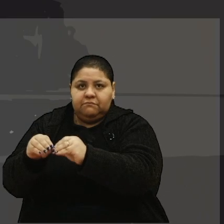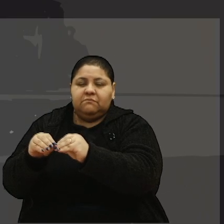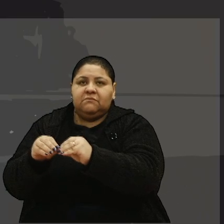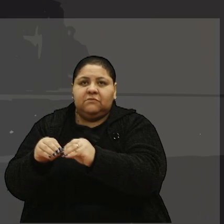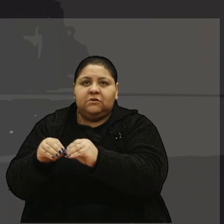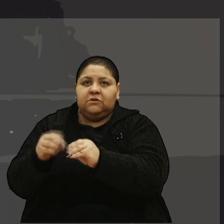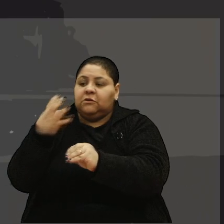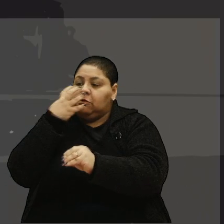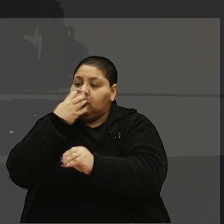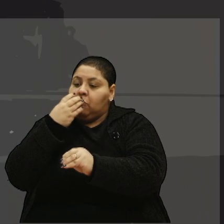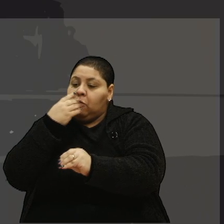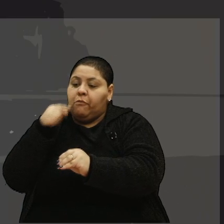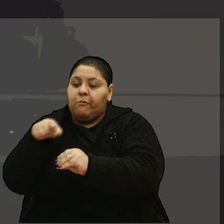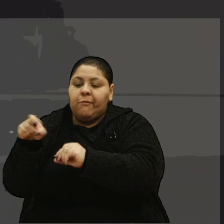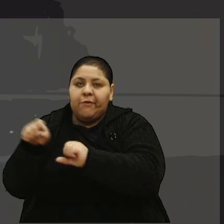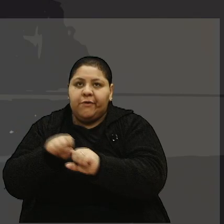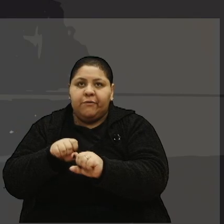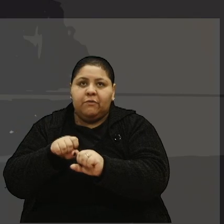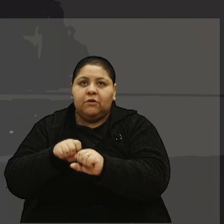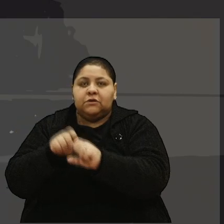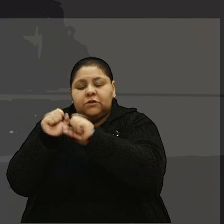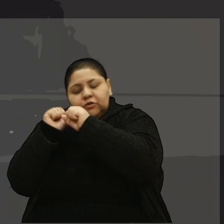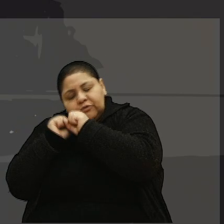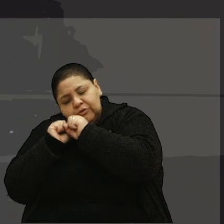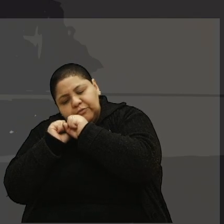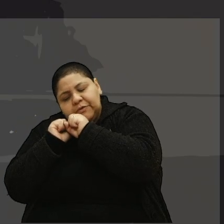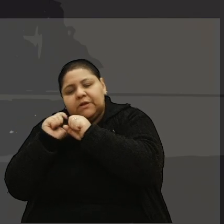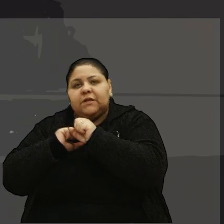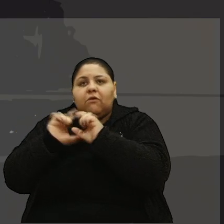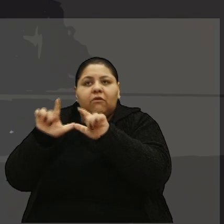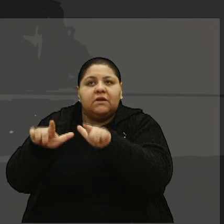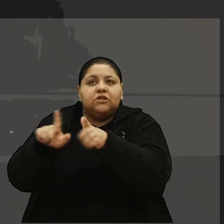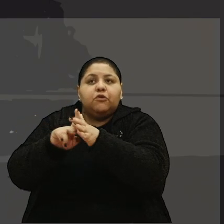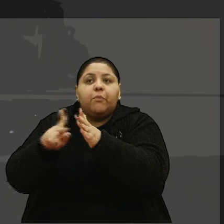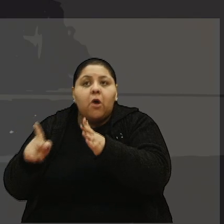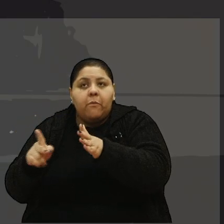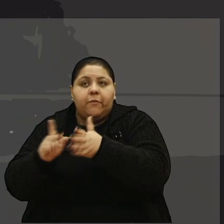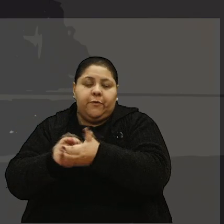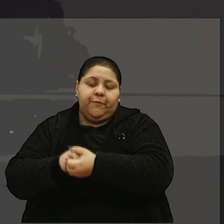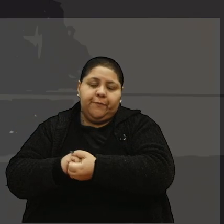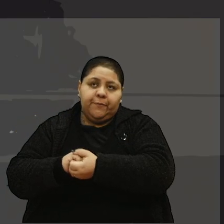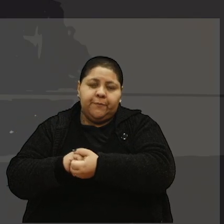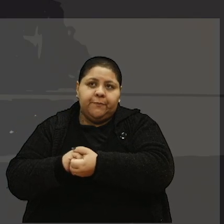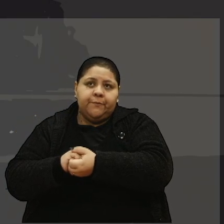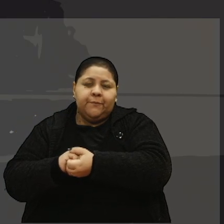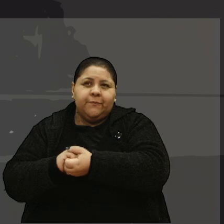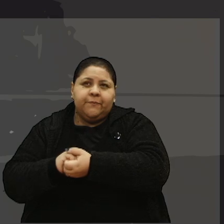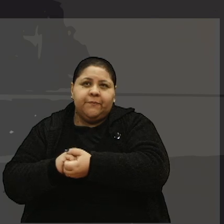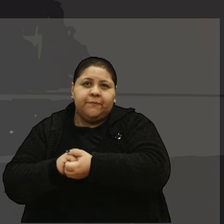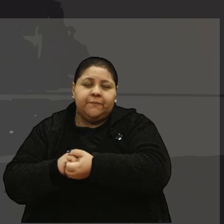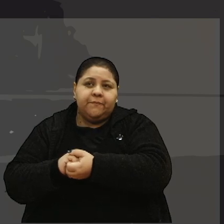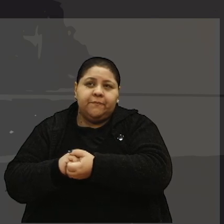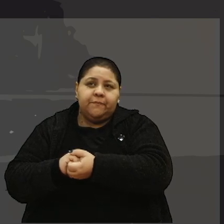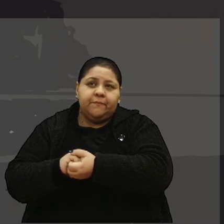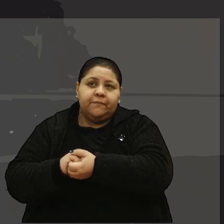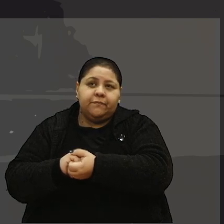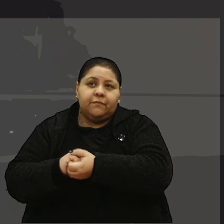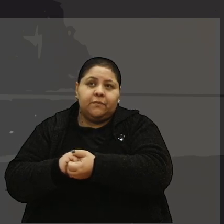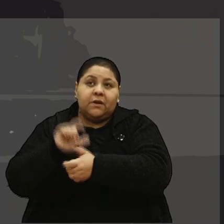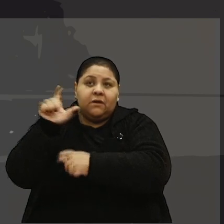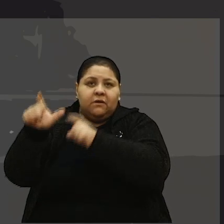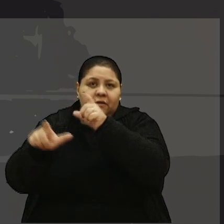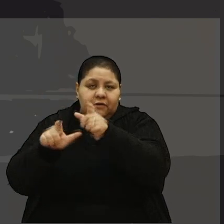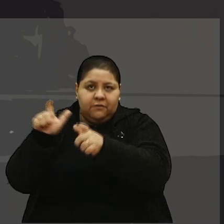que os cachorros possam dormir ali dentro, ter um lugarzinho. E as pessoas se